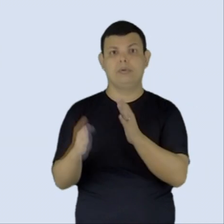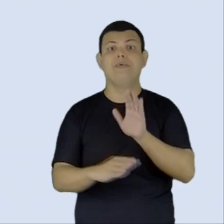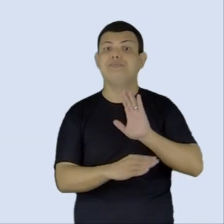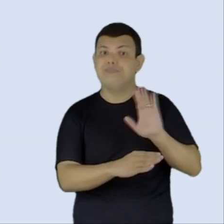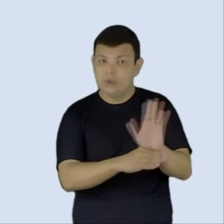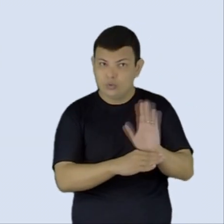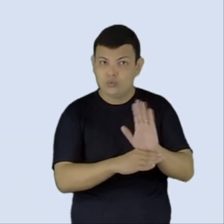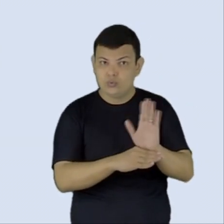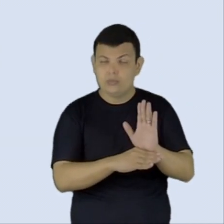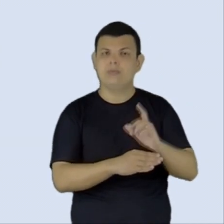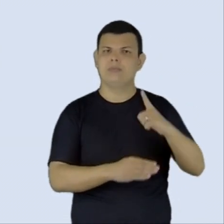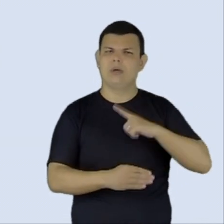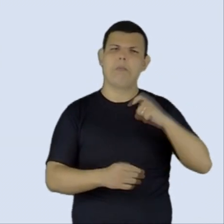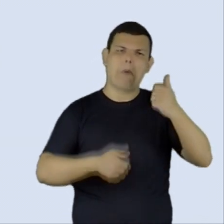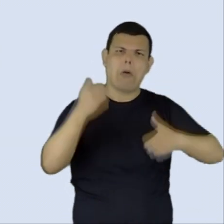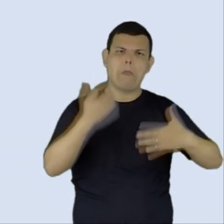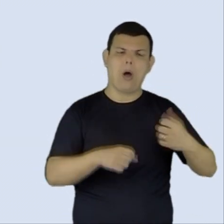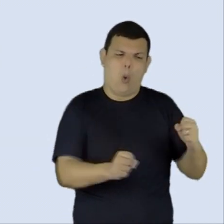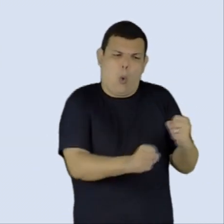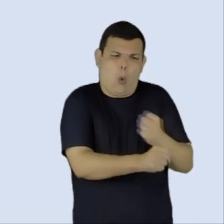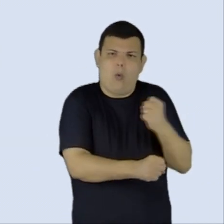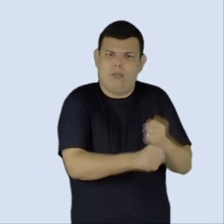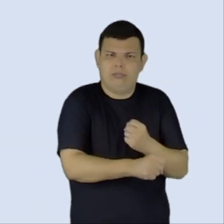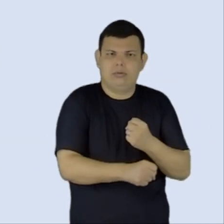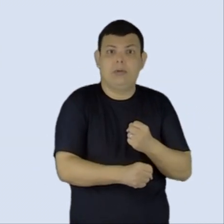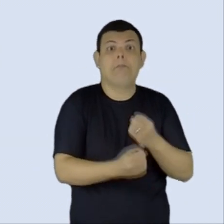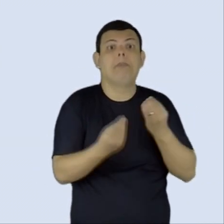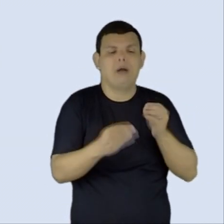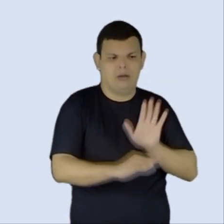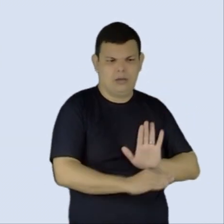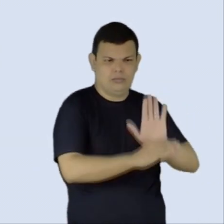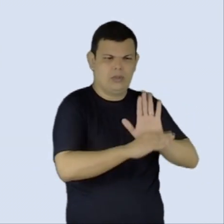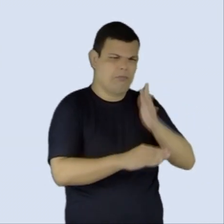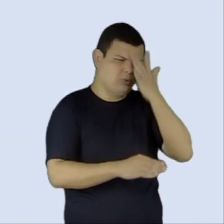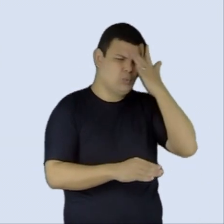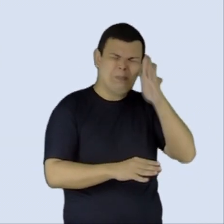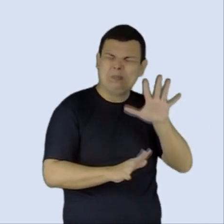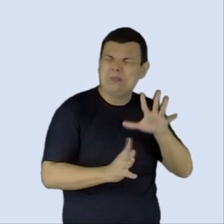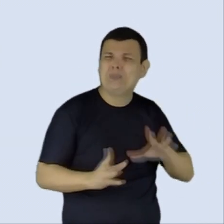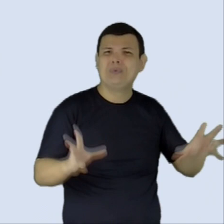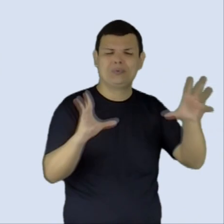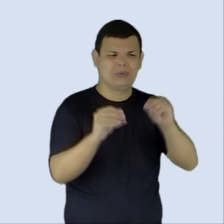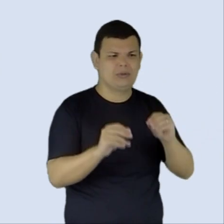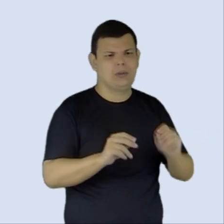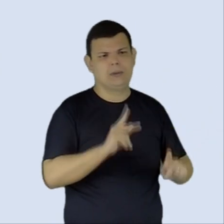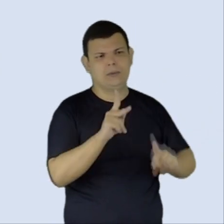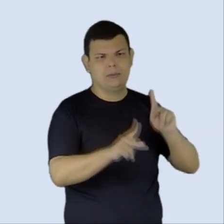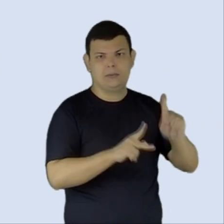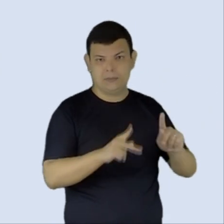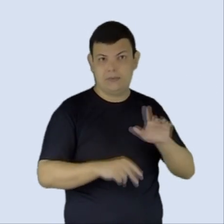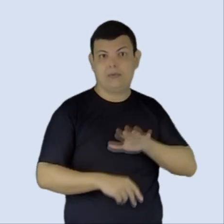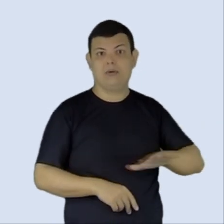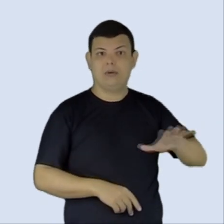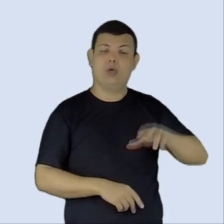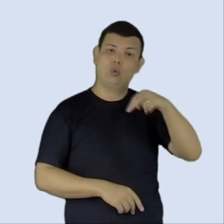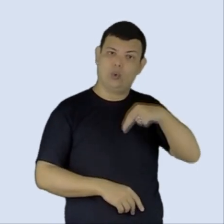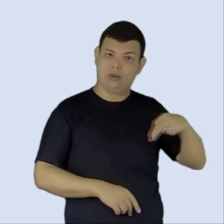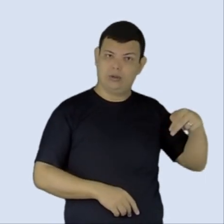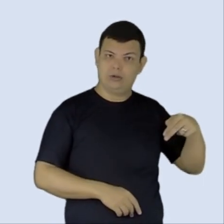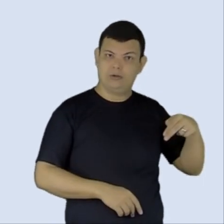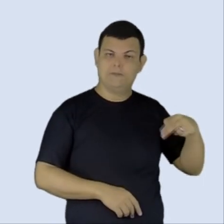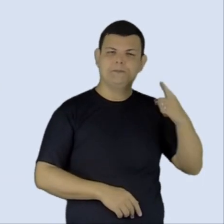vídeo falando sobre essa obra que vai favorecer milhões de pessoas na região Nordeste, que é a transposição do Rio